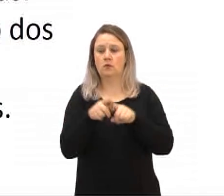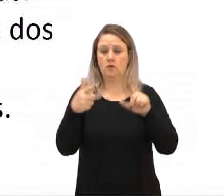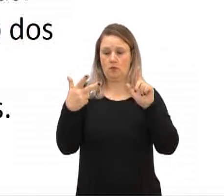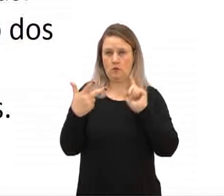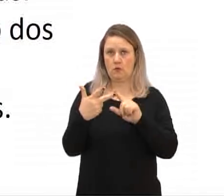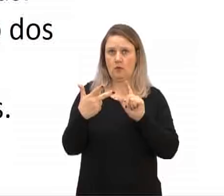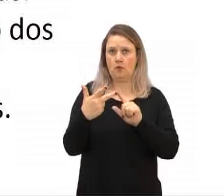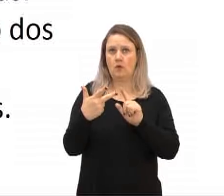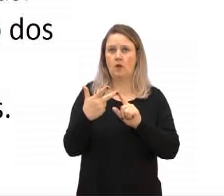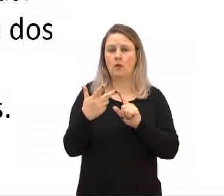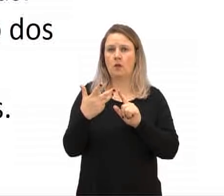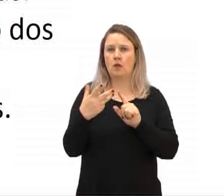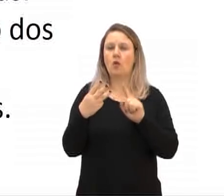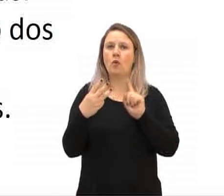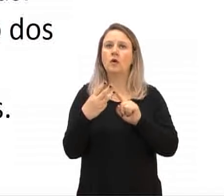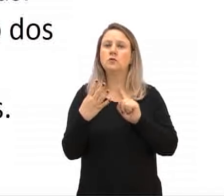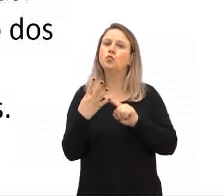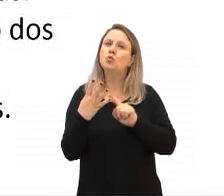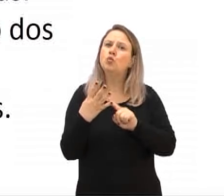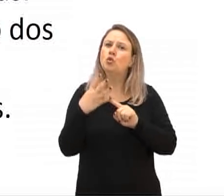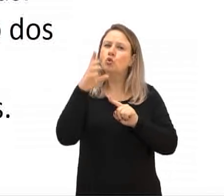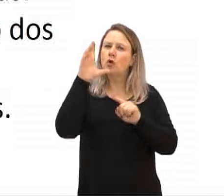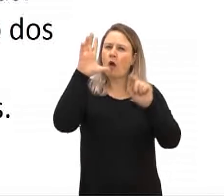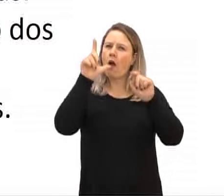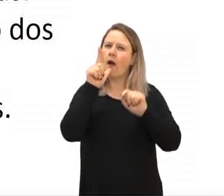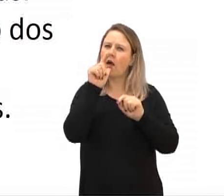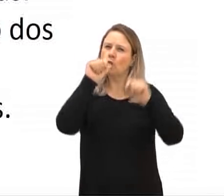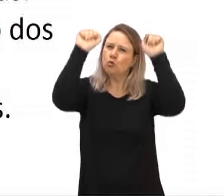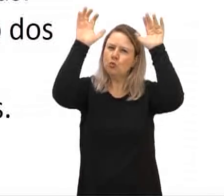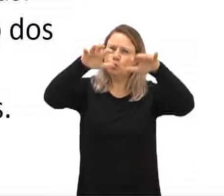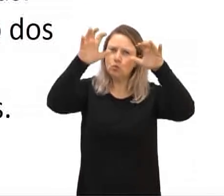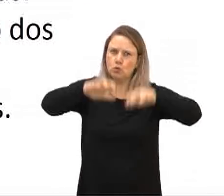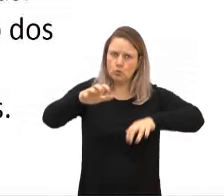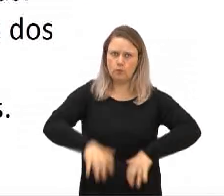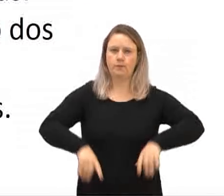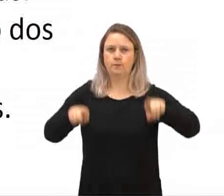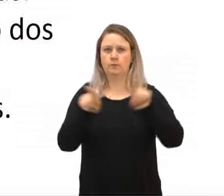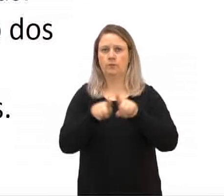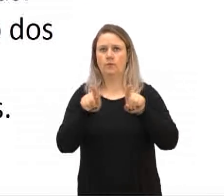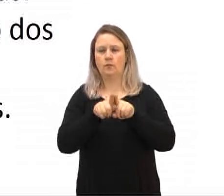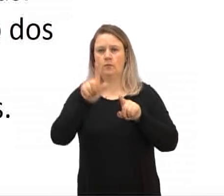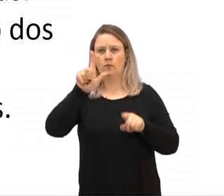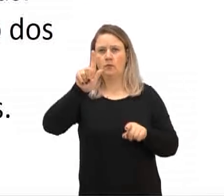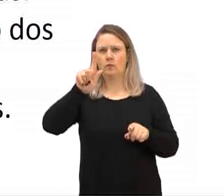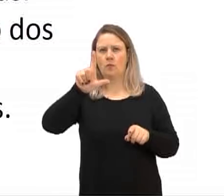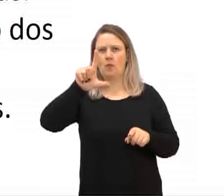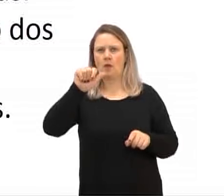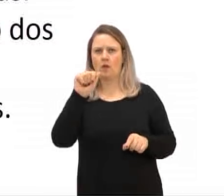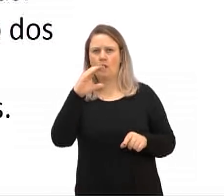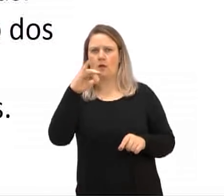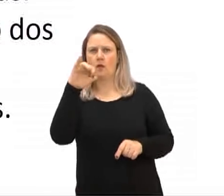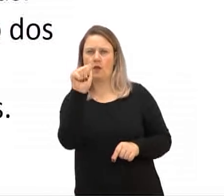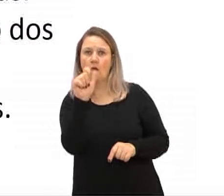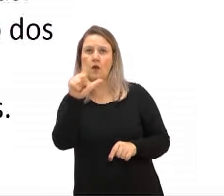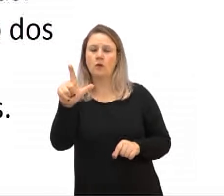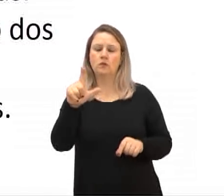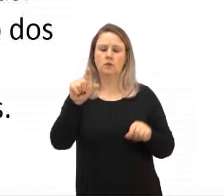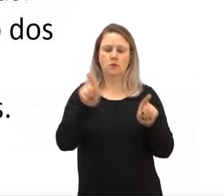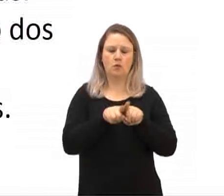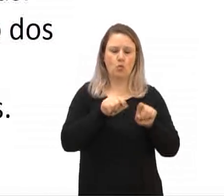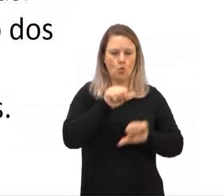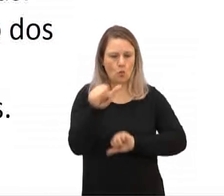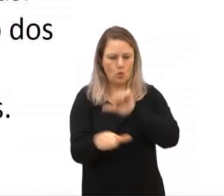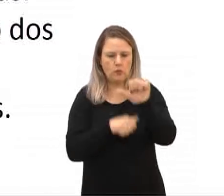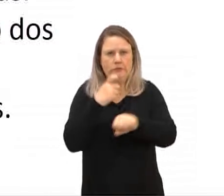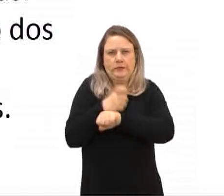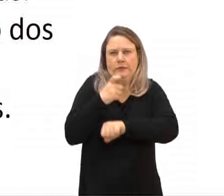chuvas, né, provocando deslizamentos de terra nas encostas. A erosão glacial ocorre com o congelamento dos solos e a